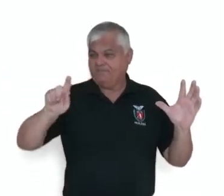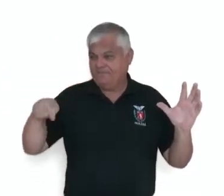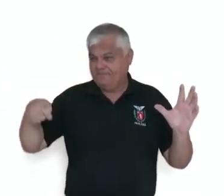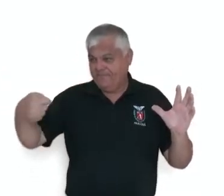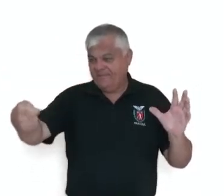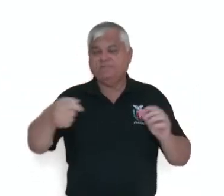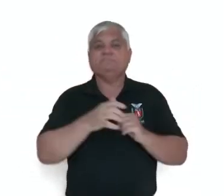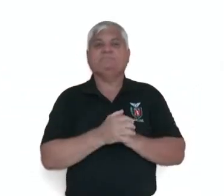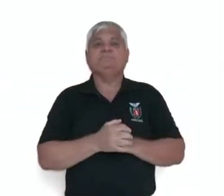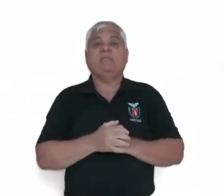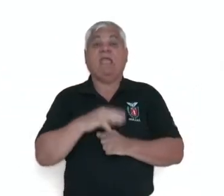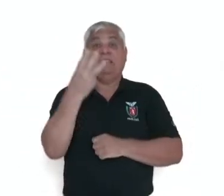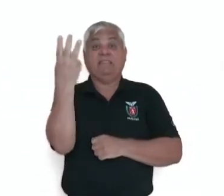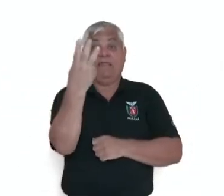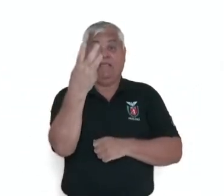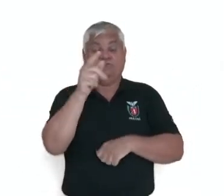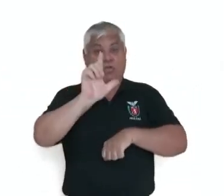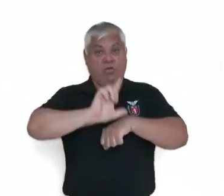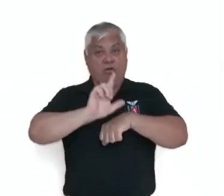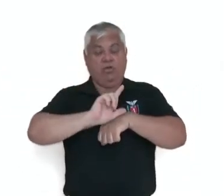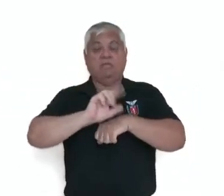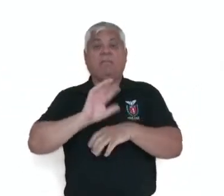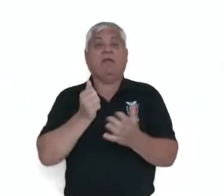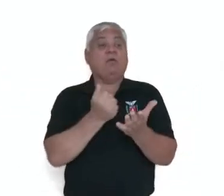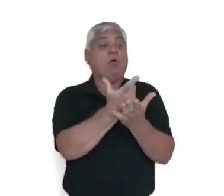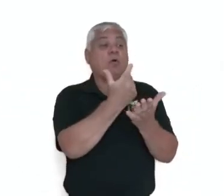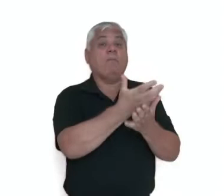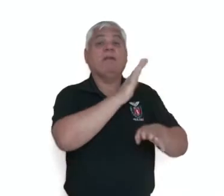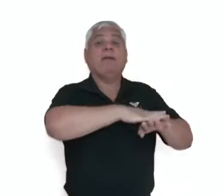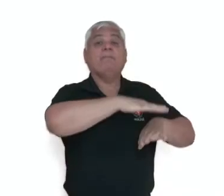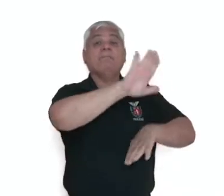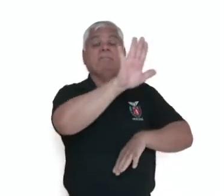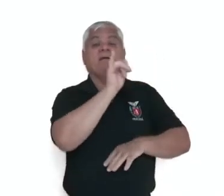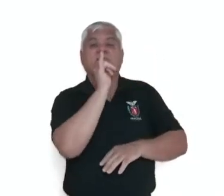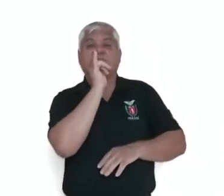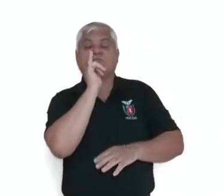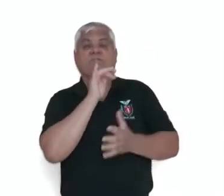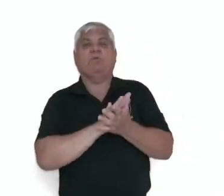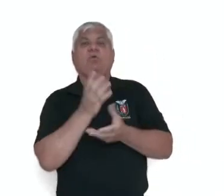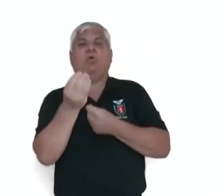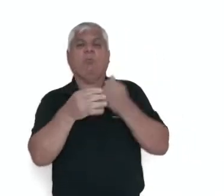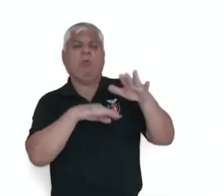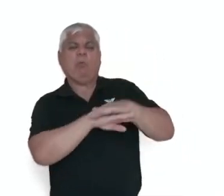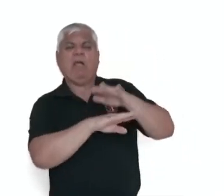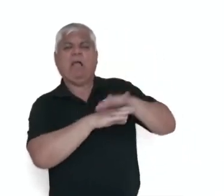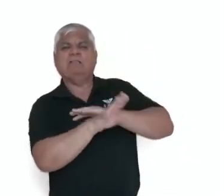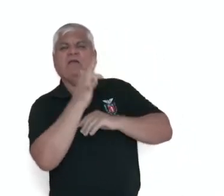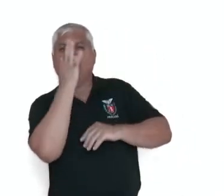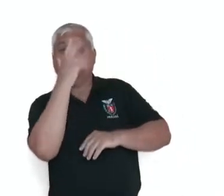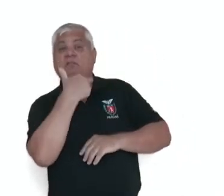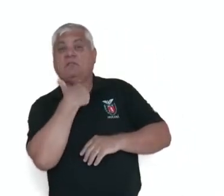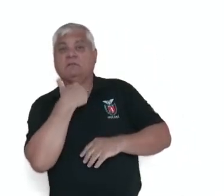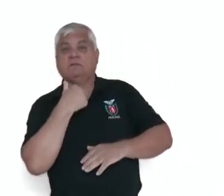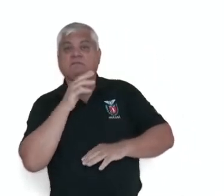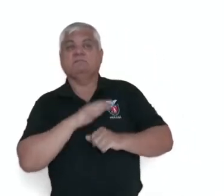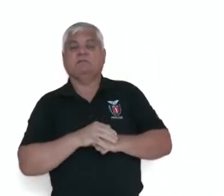lojas para controlar a compra de suprimentos sem precisar manter um estoque elevado. As